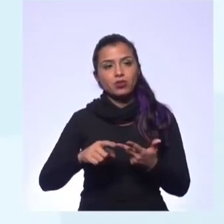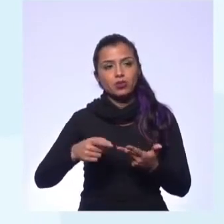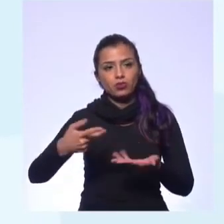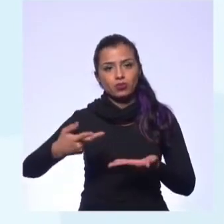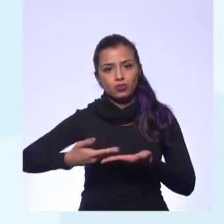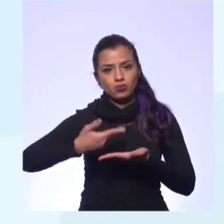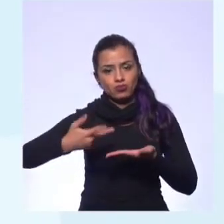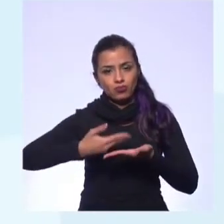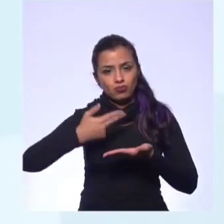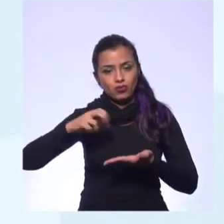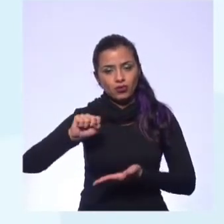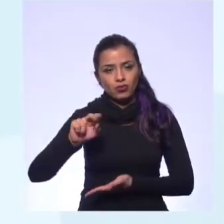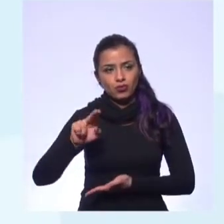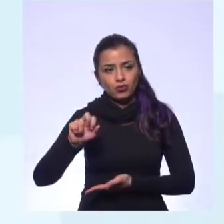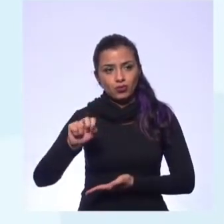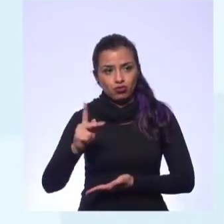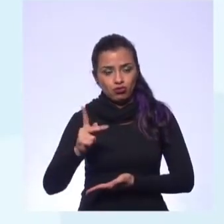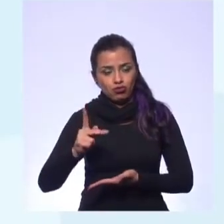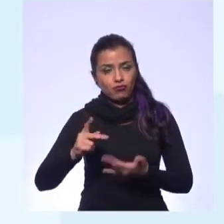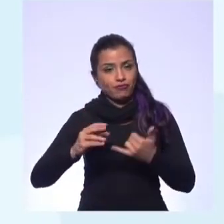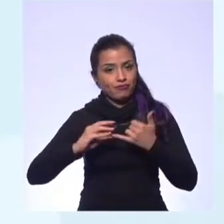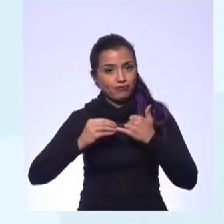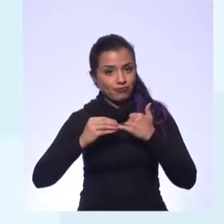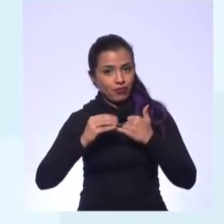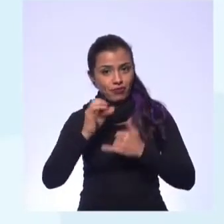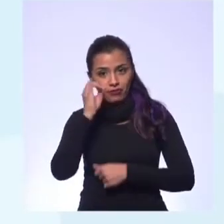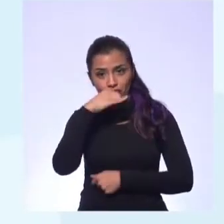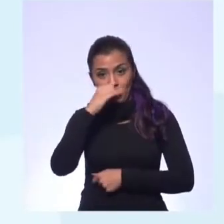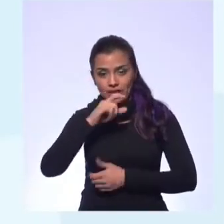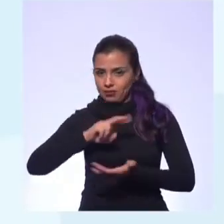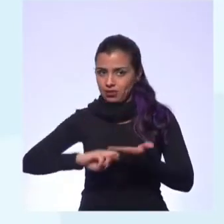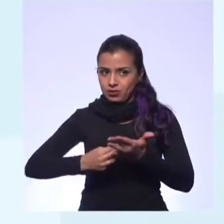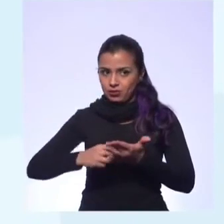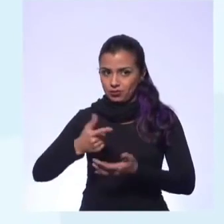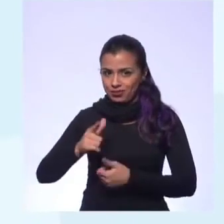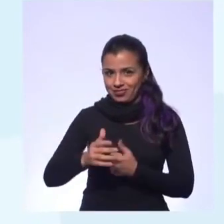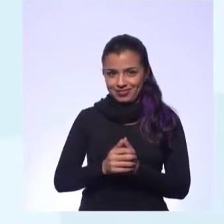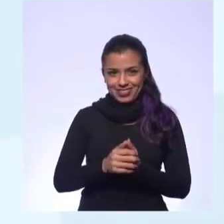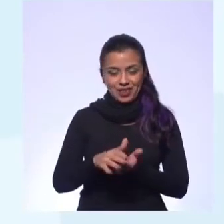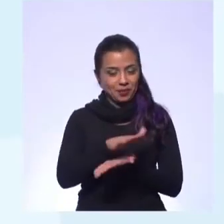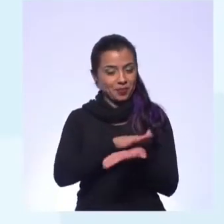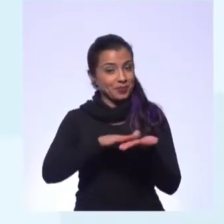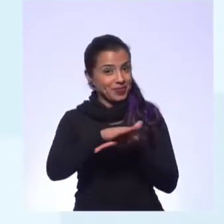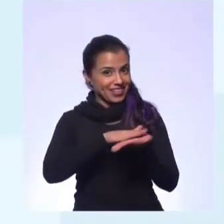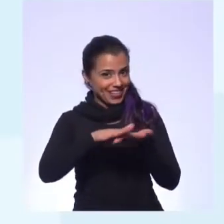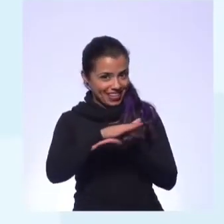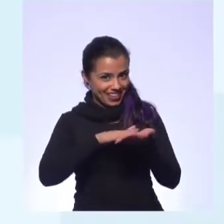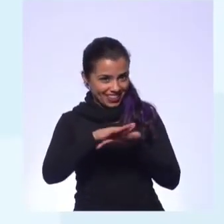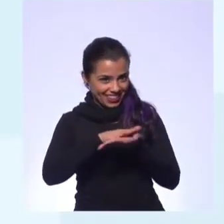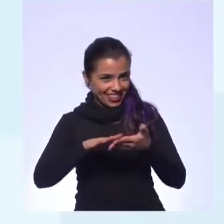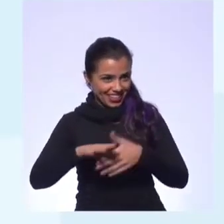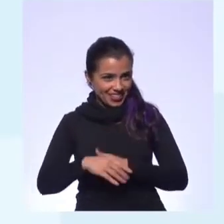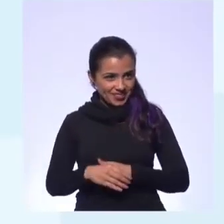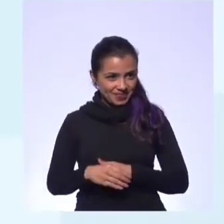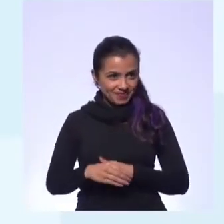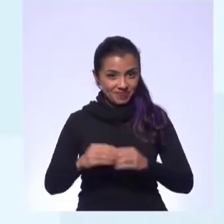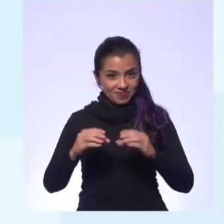tem tradução, Não né? tem também. Feijoada. Também não. Brigadeiro. Também não tem.